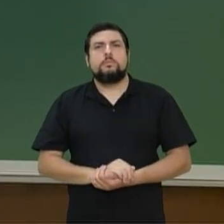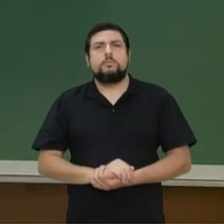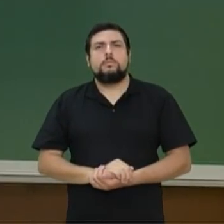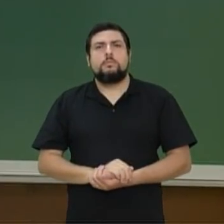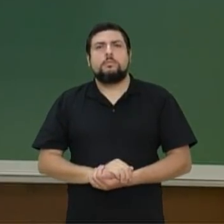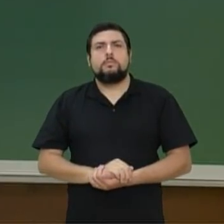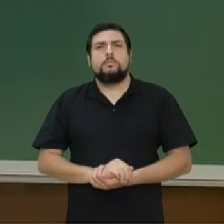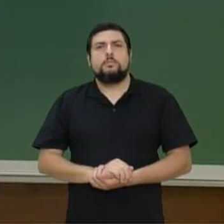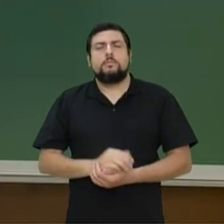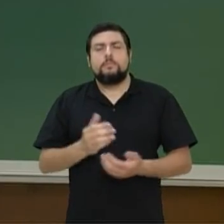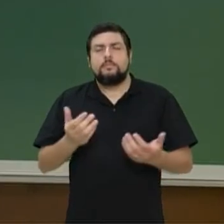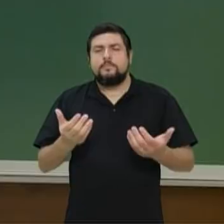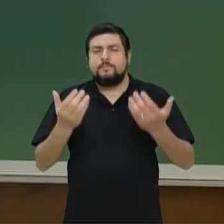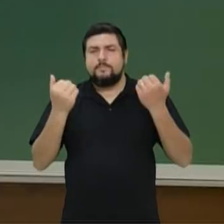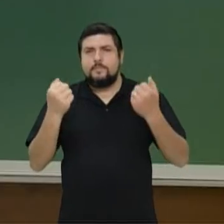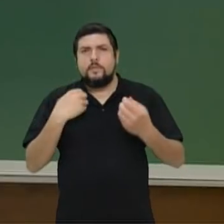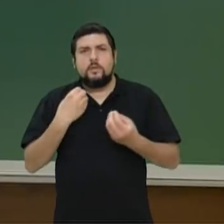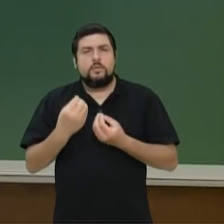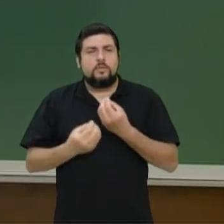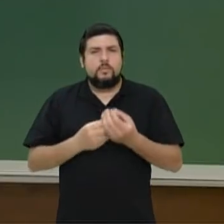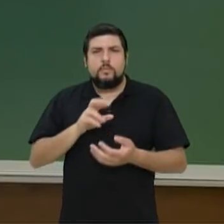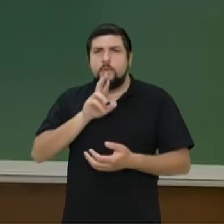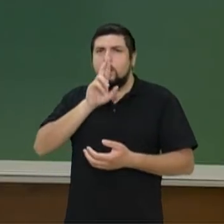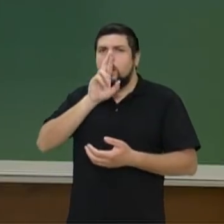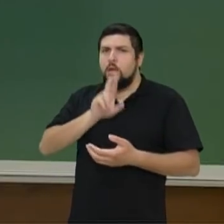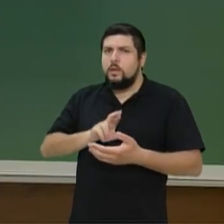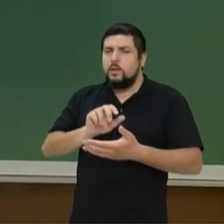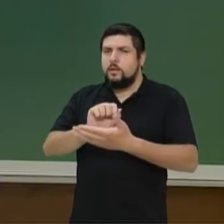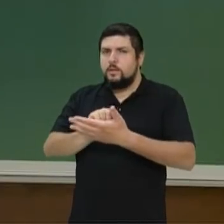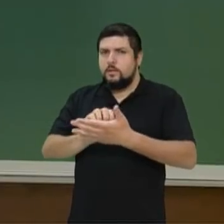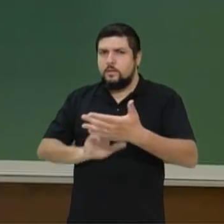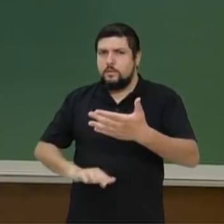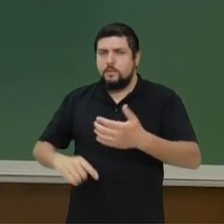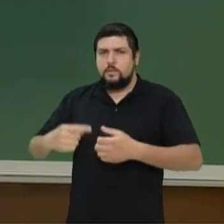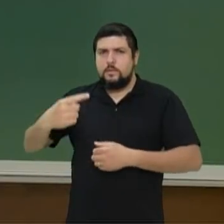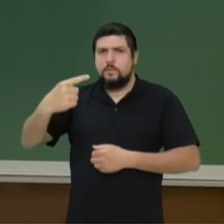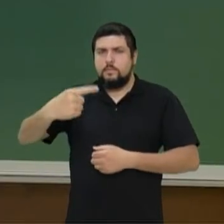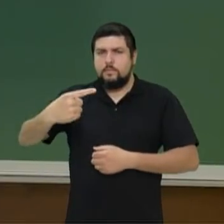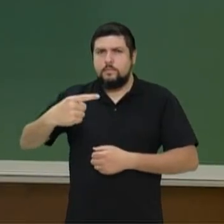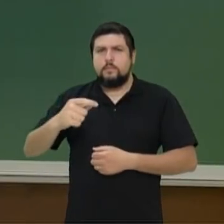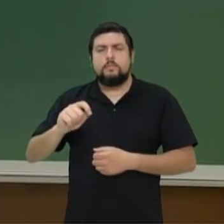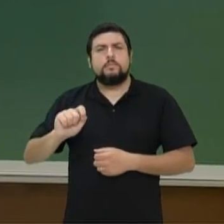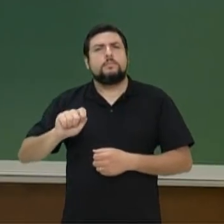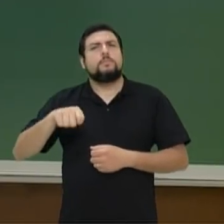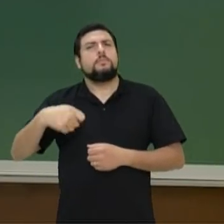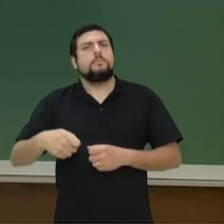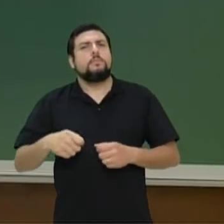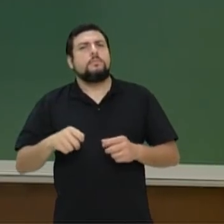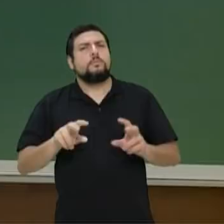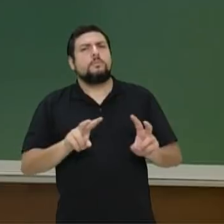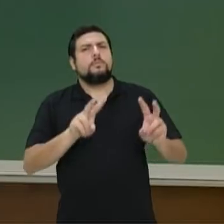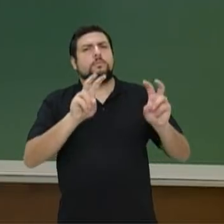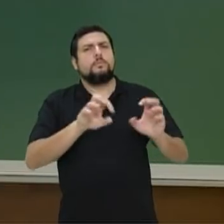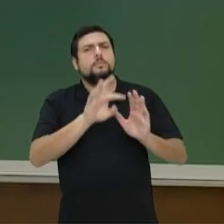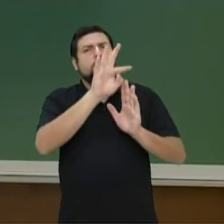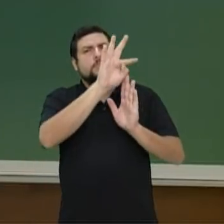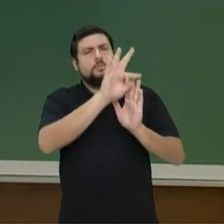então, para responder a primeira questão sobre esse texto que nós acabamos de